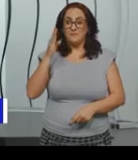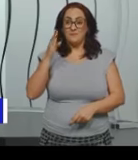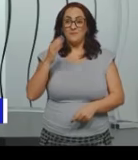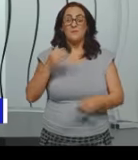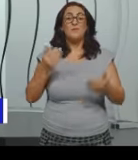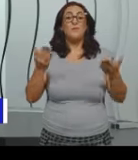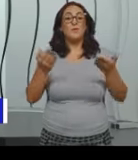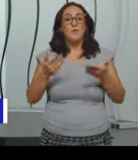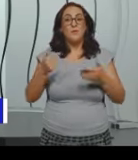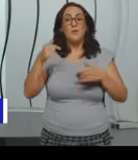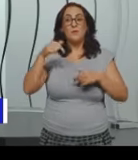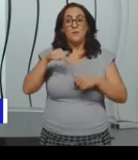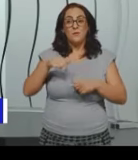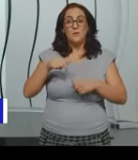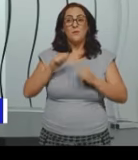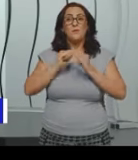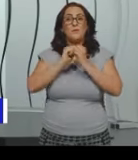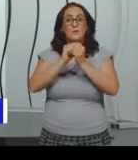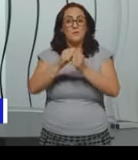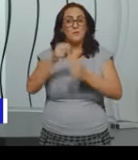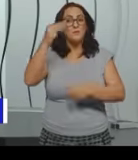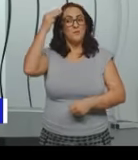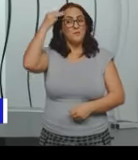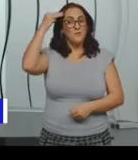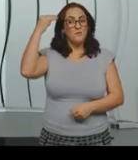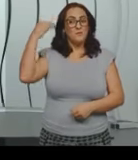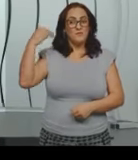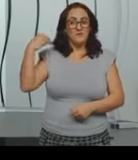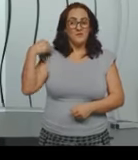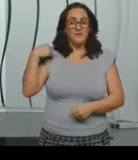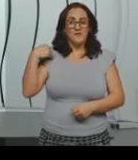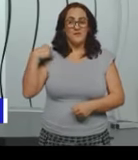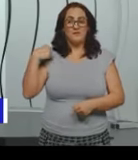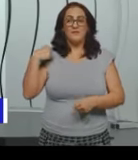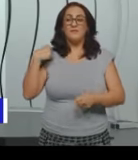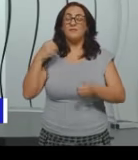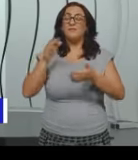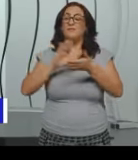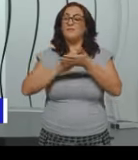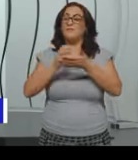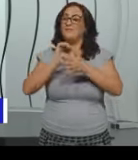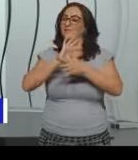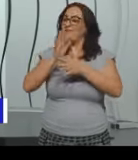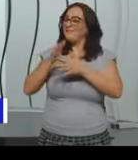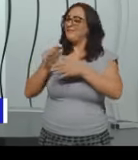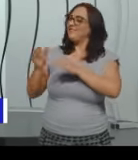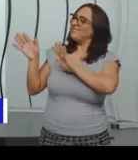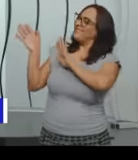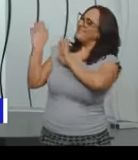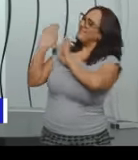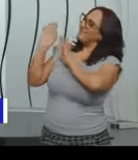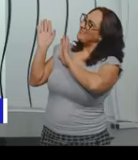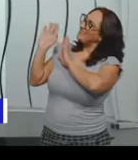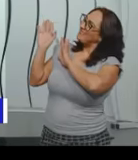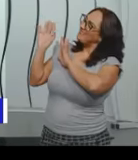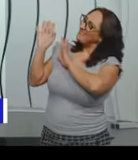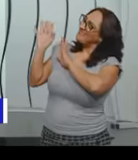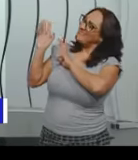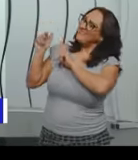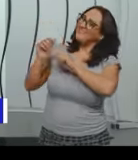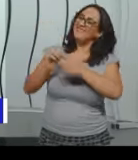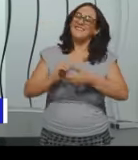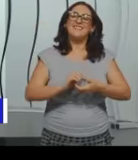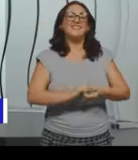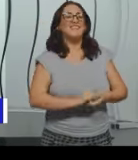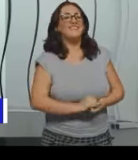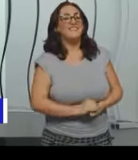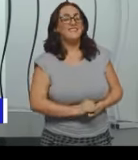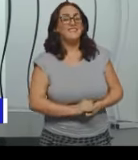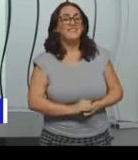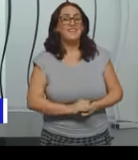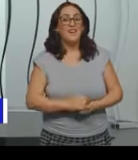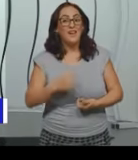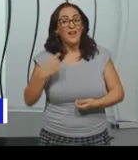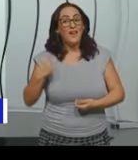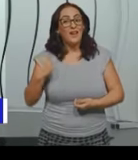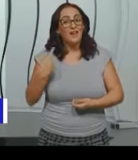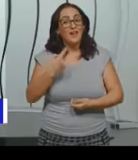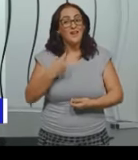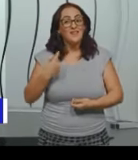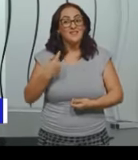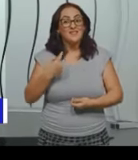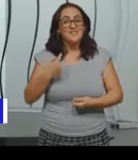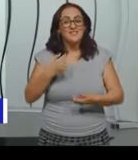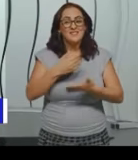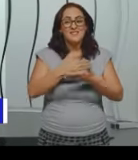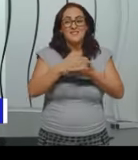hoje junto com a nossa amiga Mariana, intérprete de Libras. Olá, Mariana! Para a gente dar início à